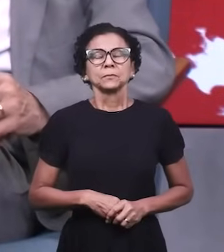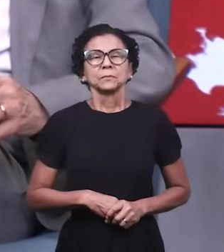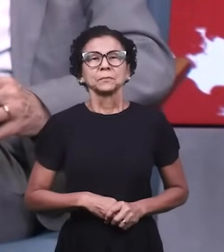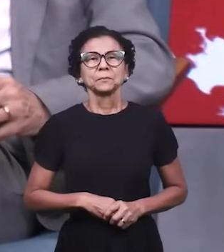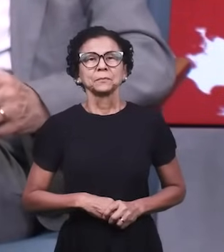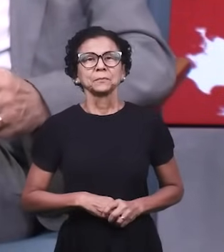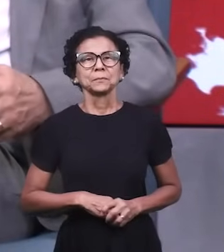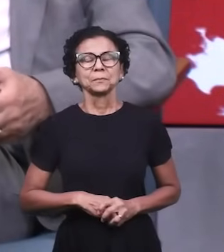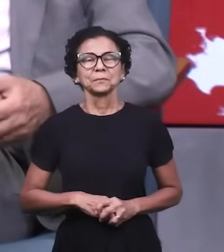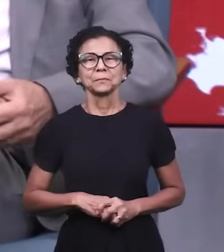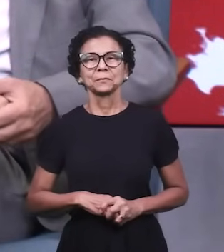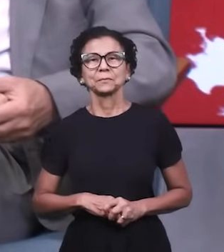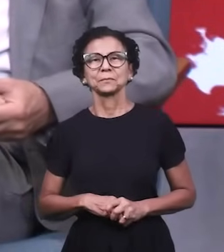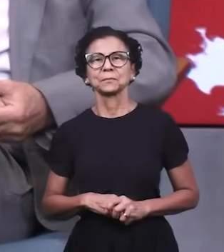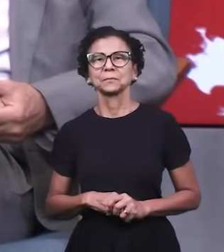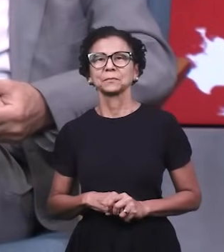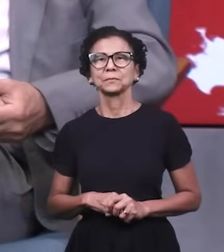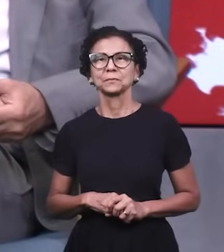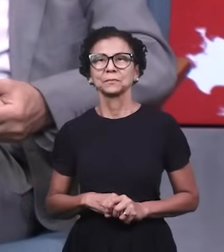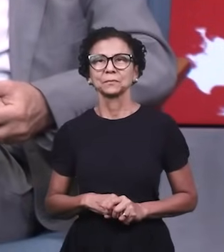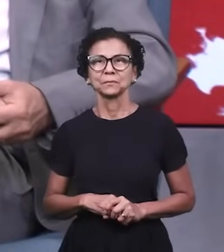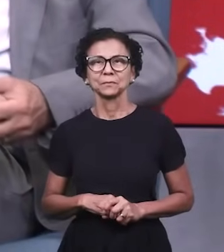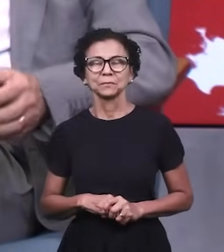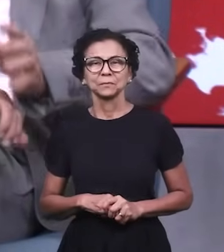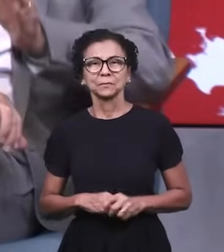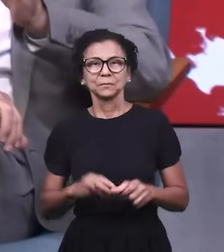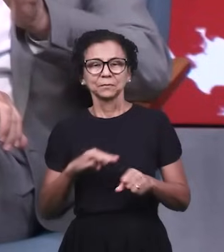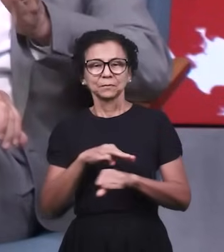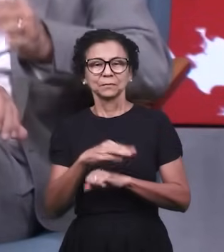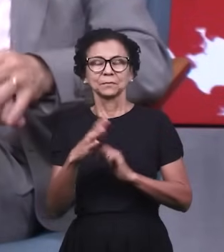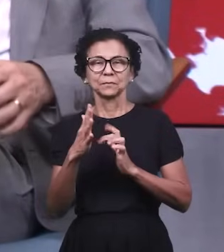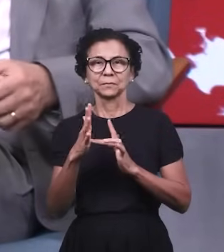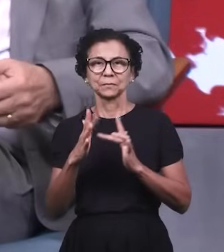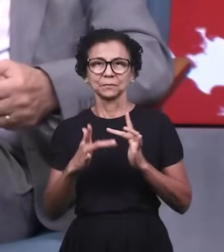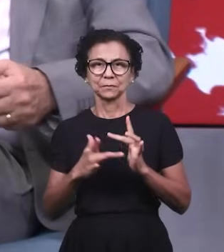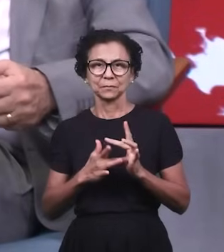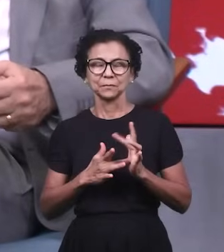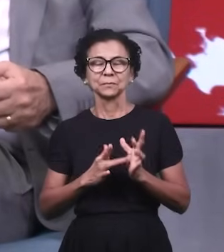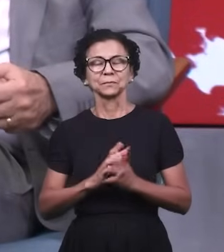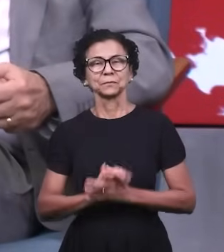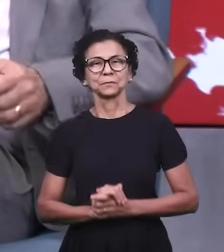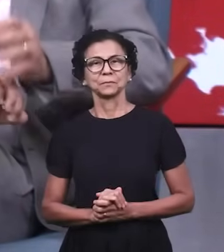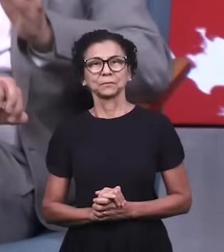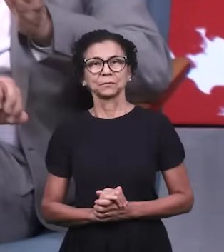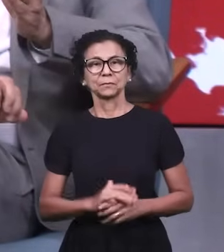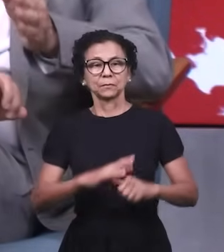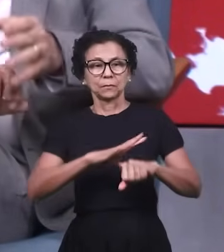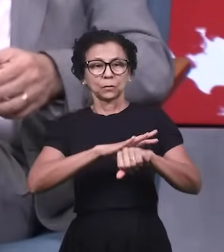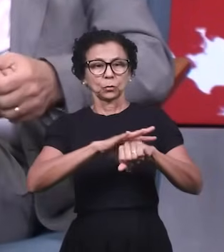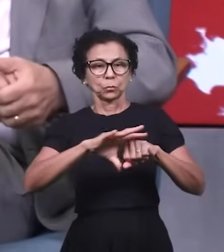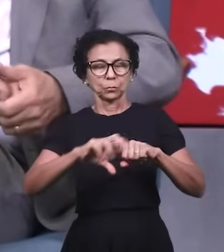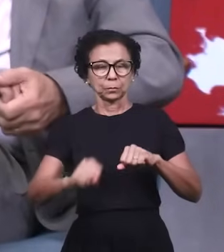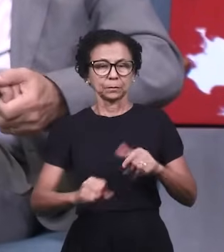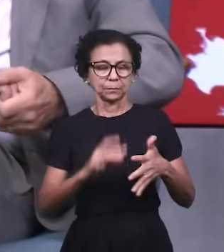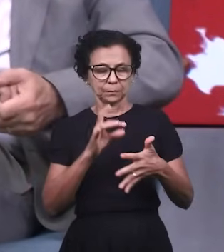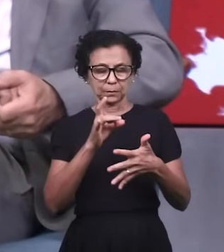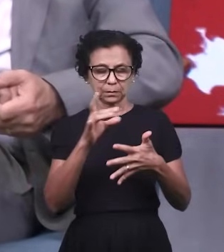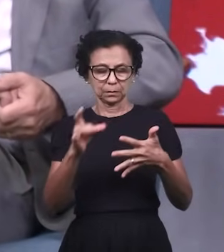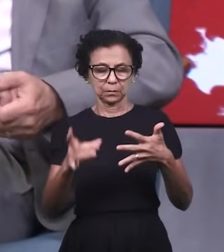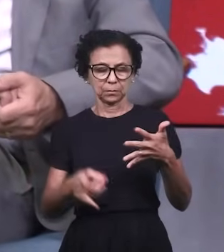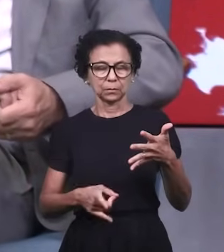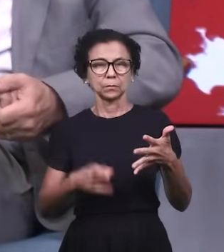Santo no ministério do Senhor Jesus. Então, as curas. Cada cura tem um